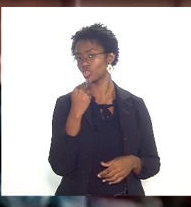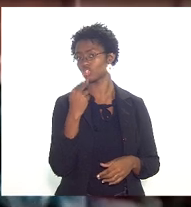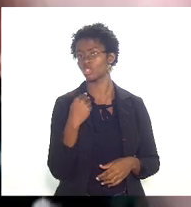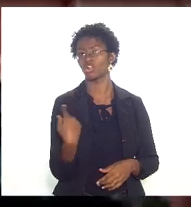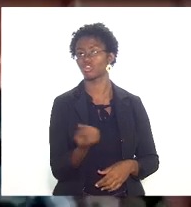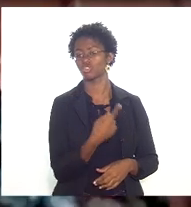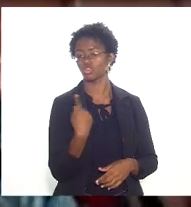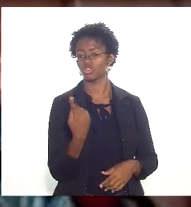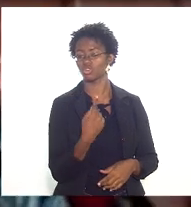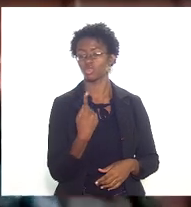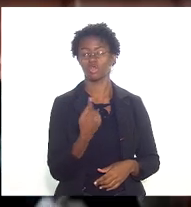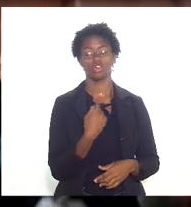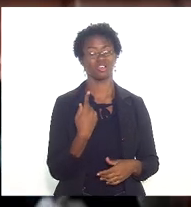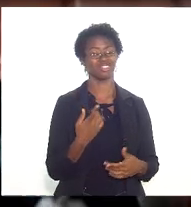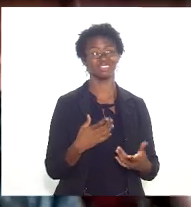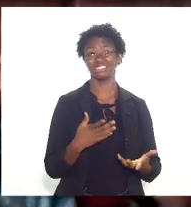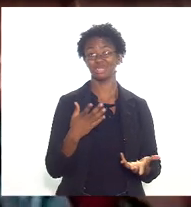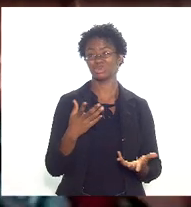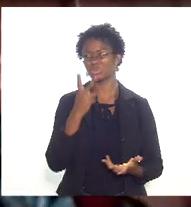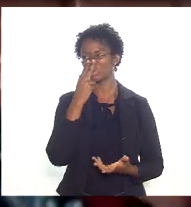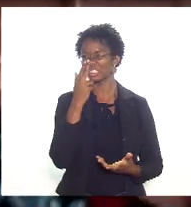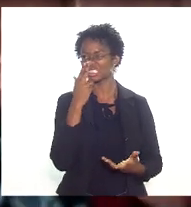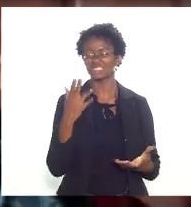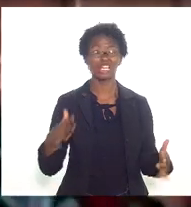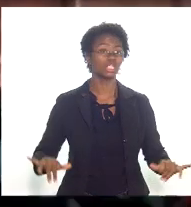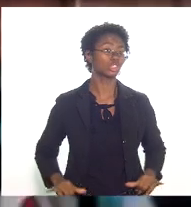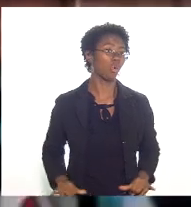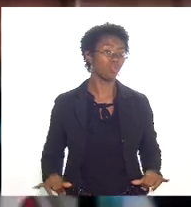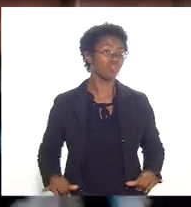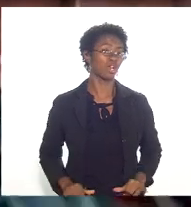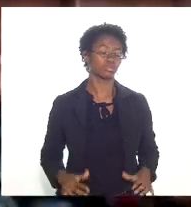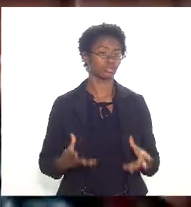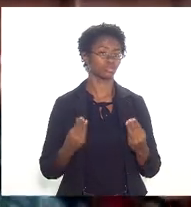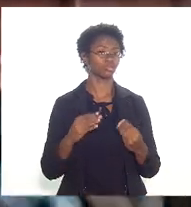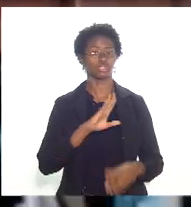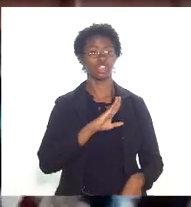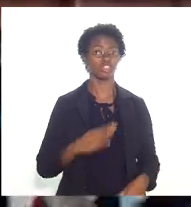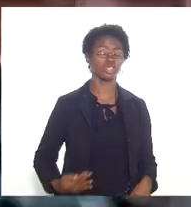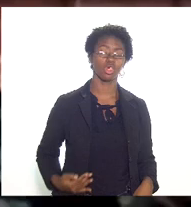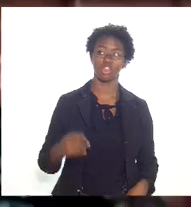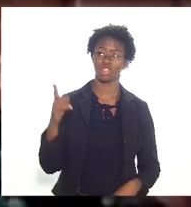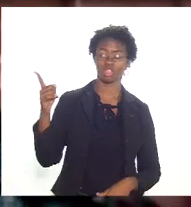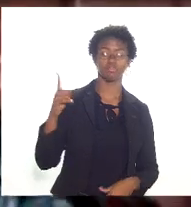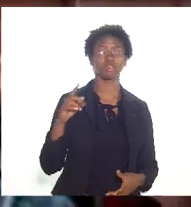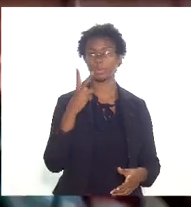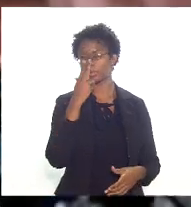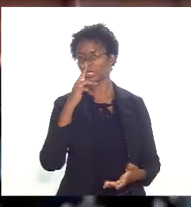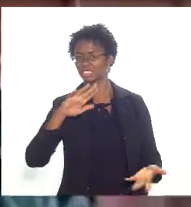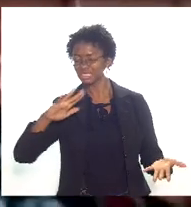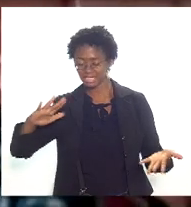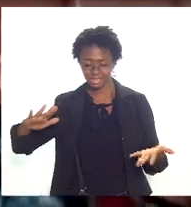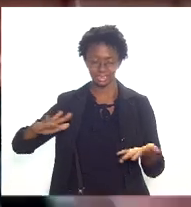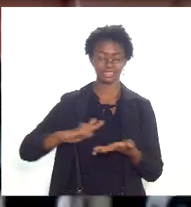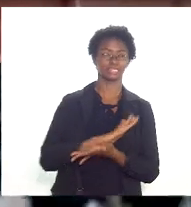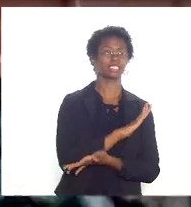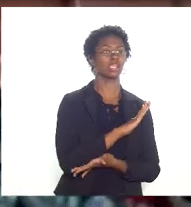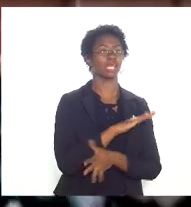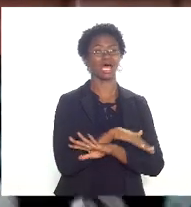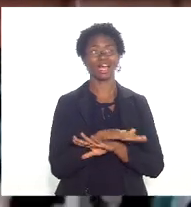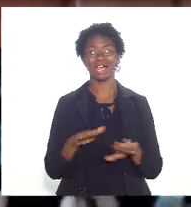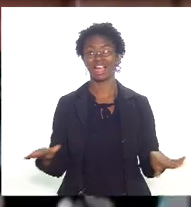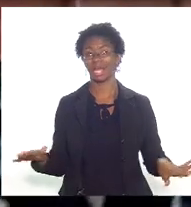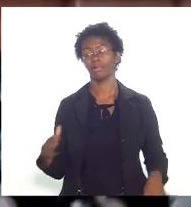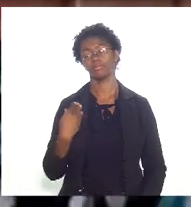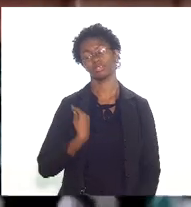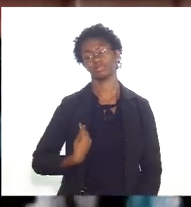Abismo meio à Beira do Abismo lançados À Beira do Abismo é um governo que determina a vida em